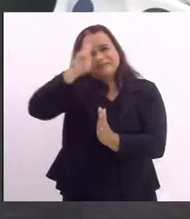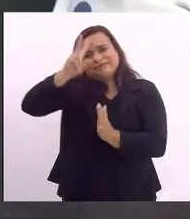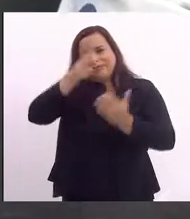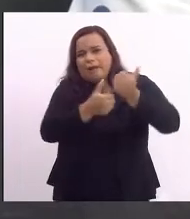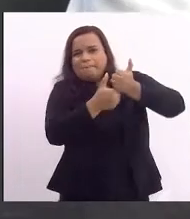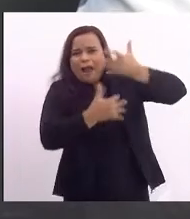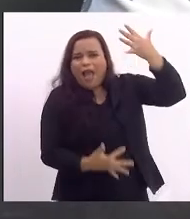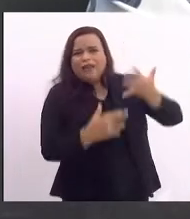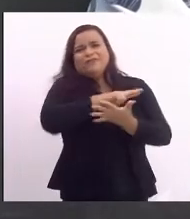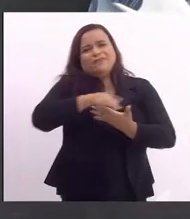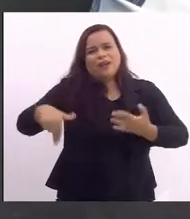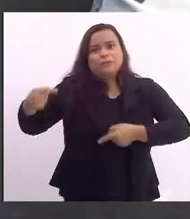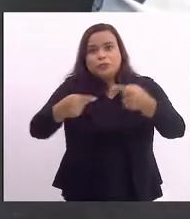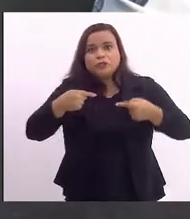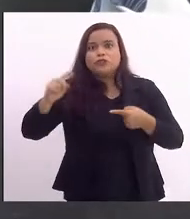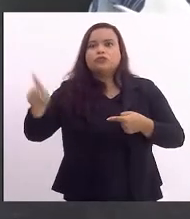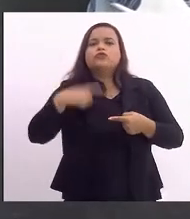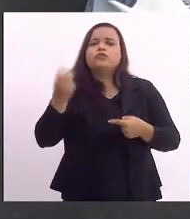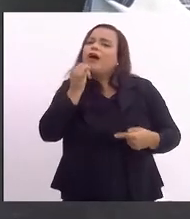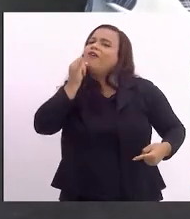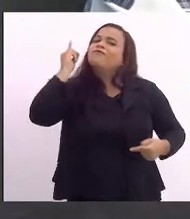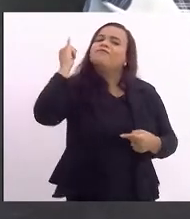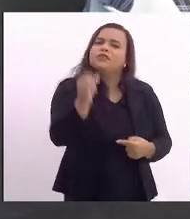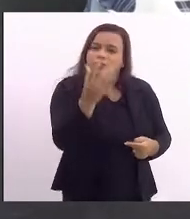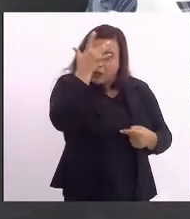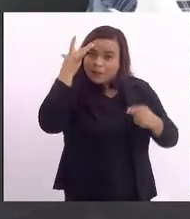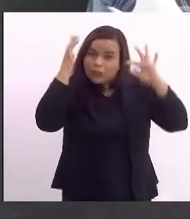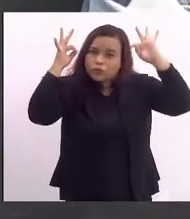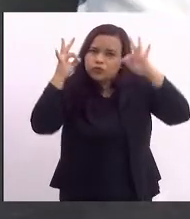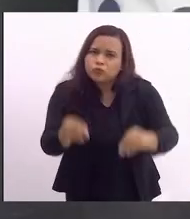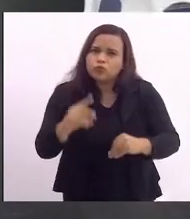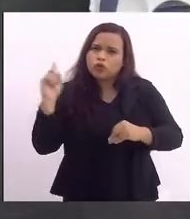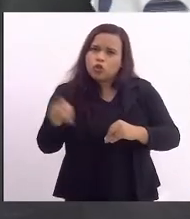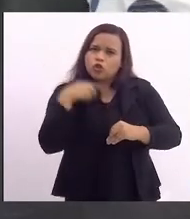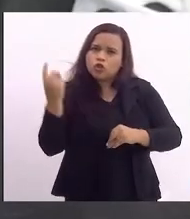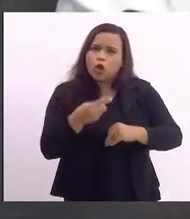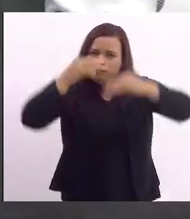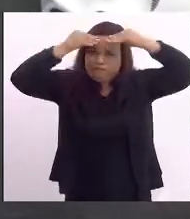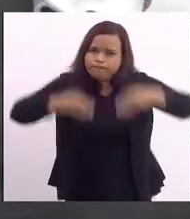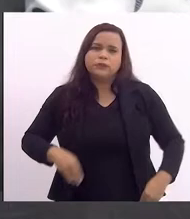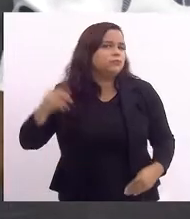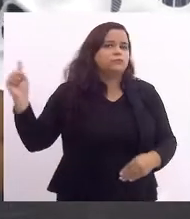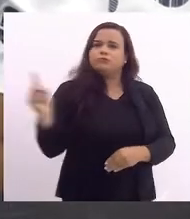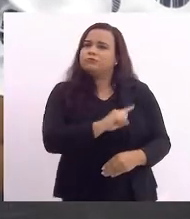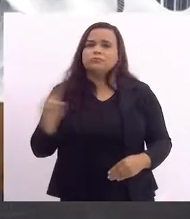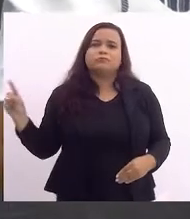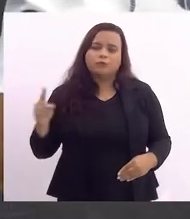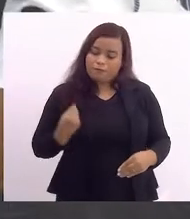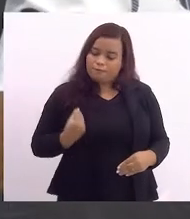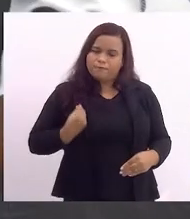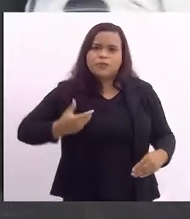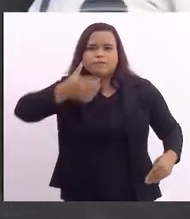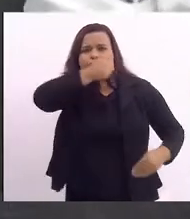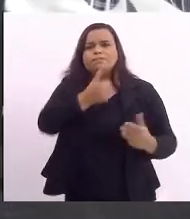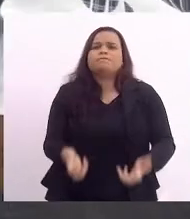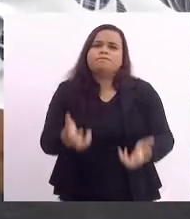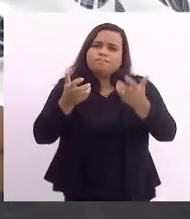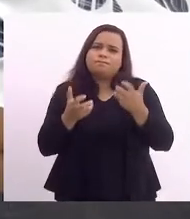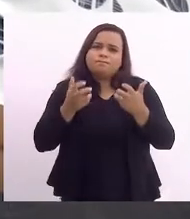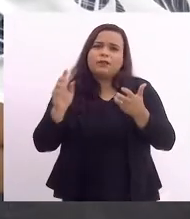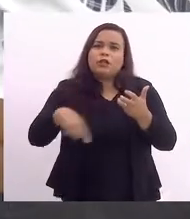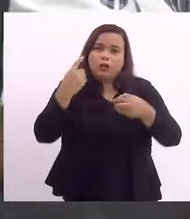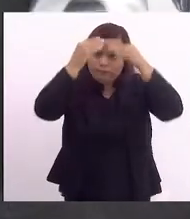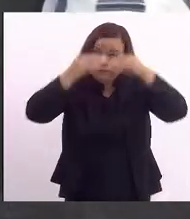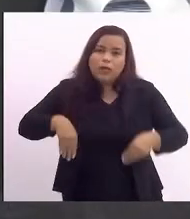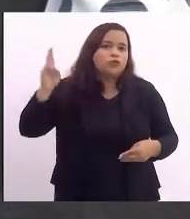registros políticos, para que a gente diga para todas as pessoas que não vamos abrir mão das nossas vidas. Na verdade, nós nunca abrimos, e é